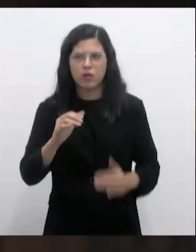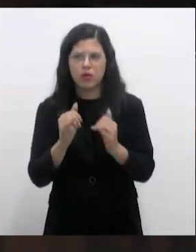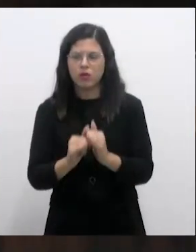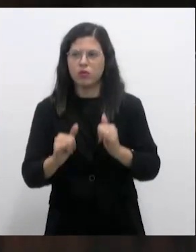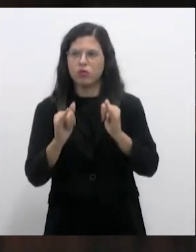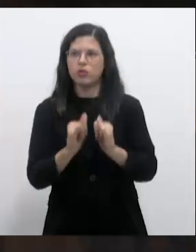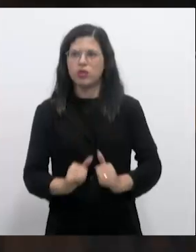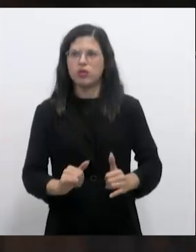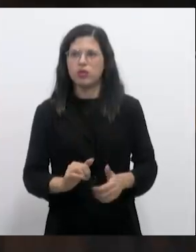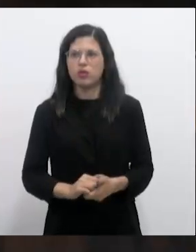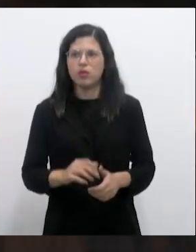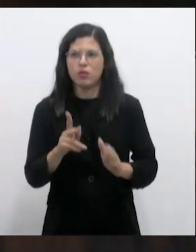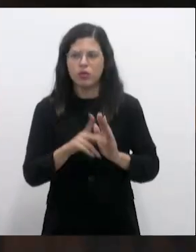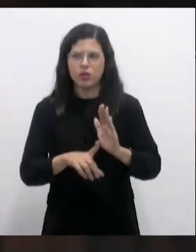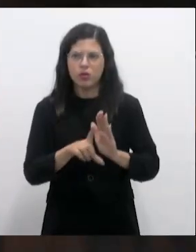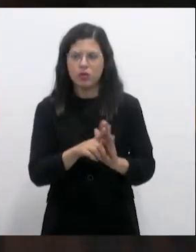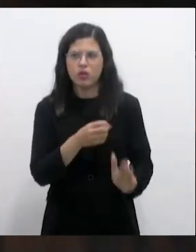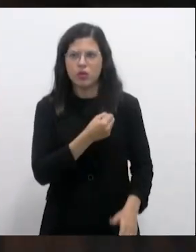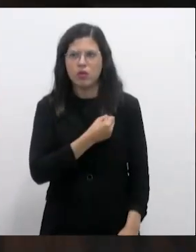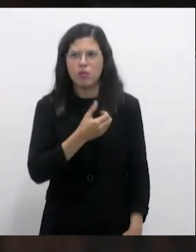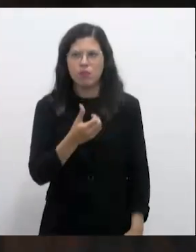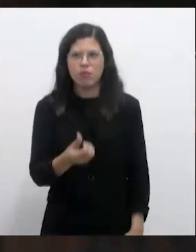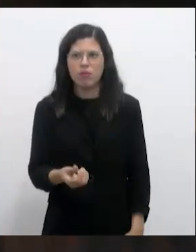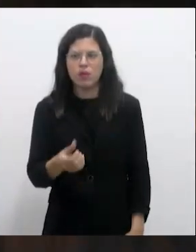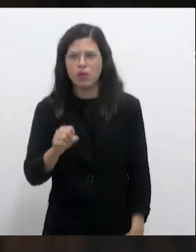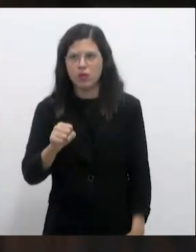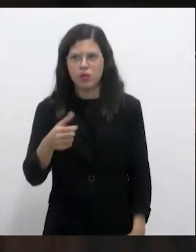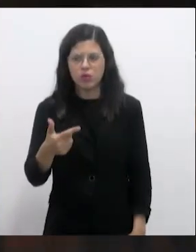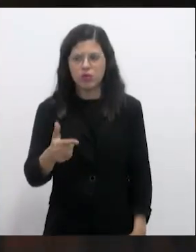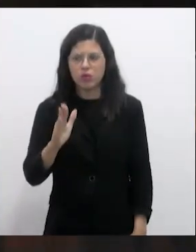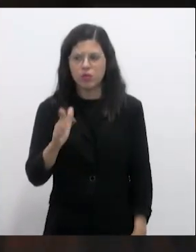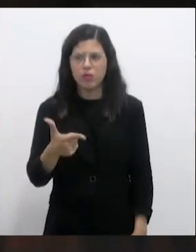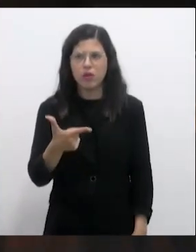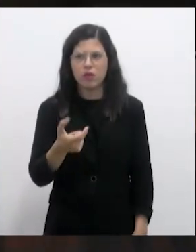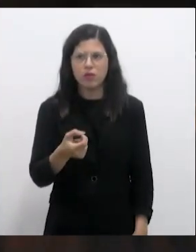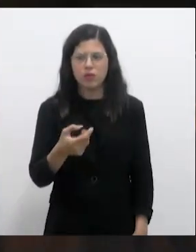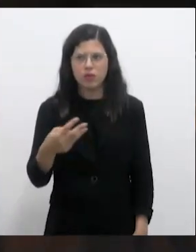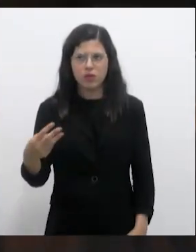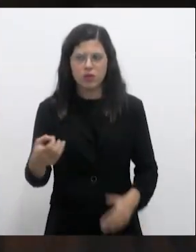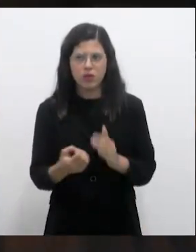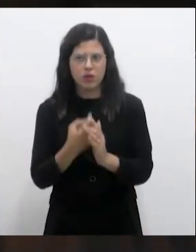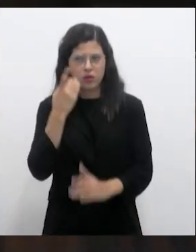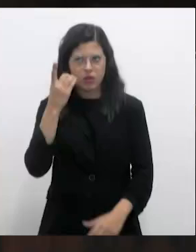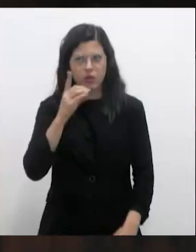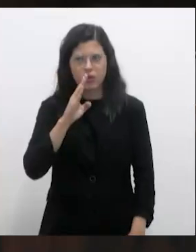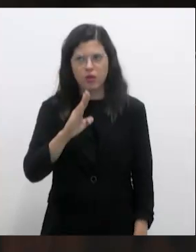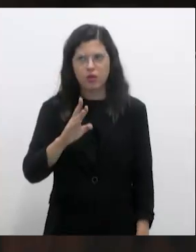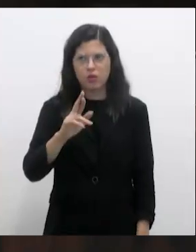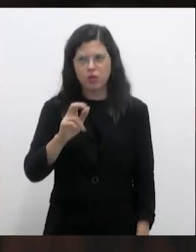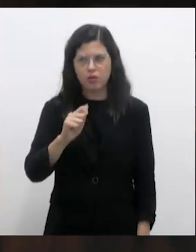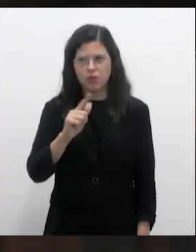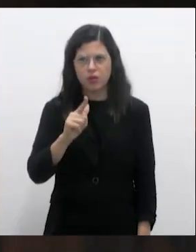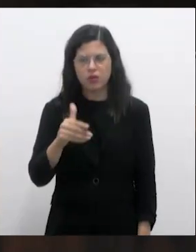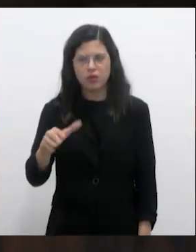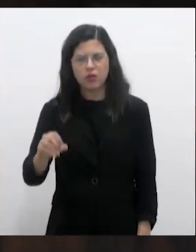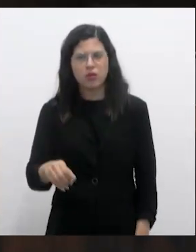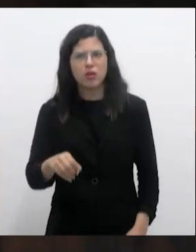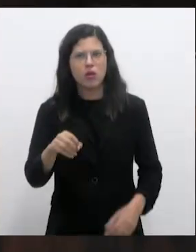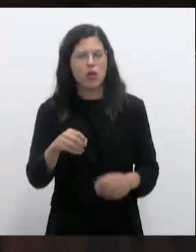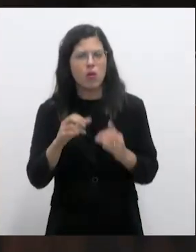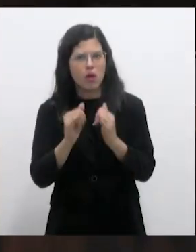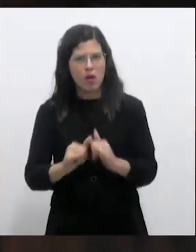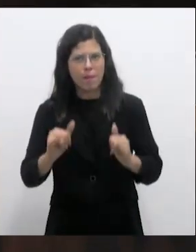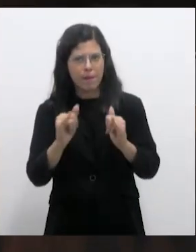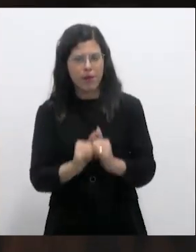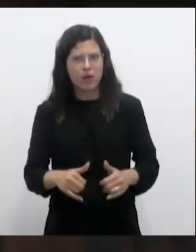Anuncio. Projeto de lei número 682/2023, de autoria do deputado Brazão, que institui a campanha permanente de orientação